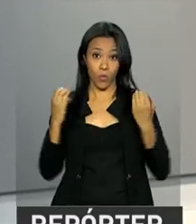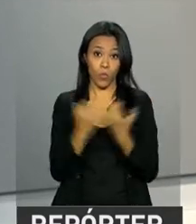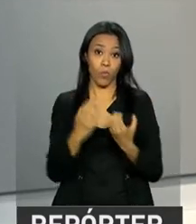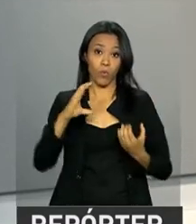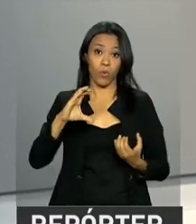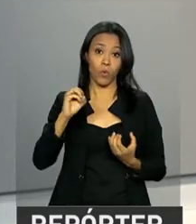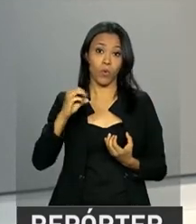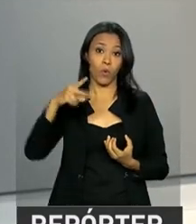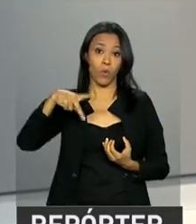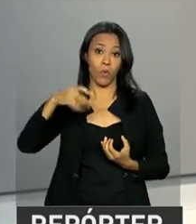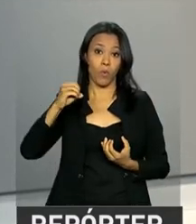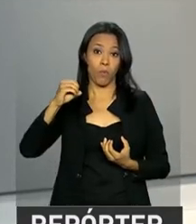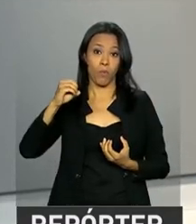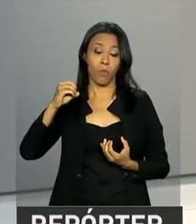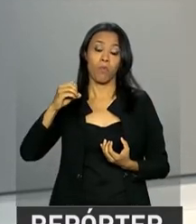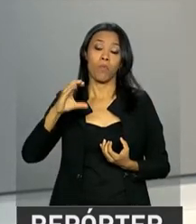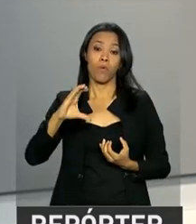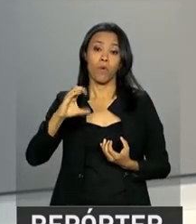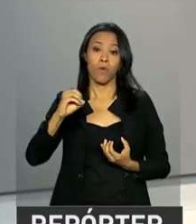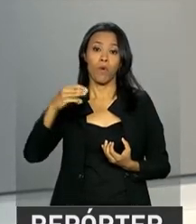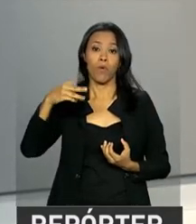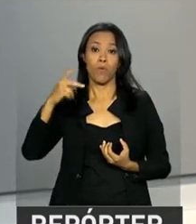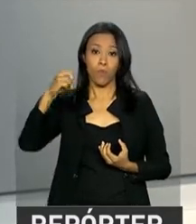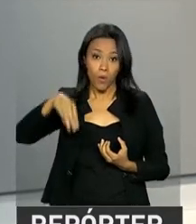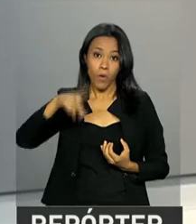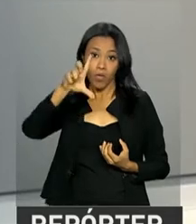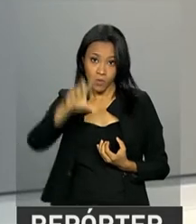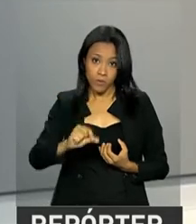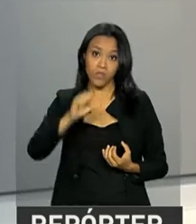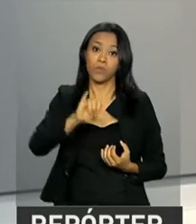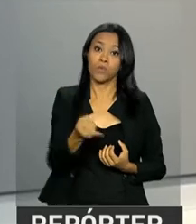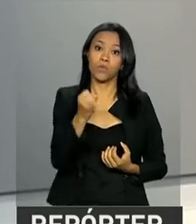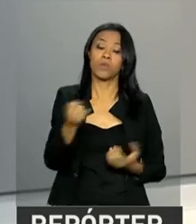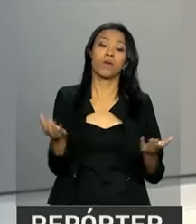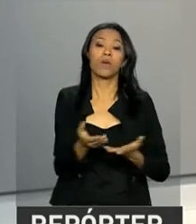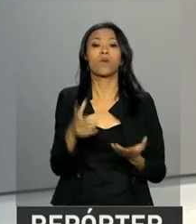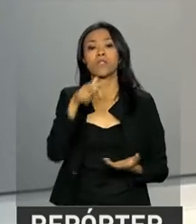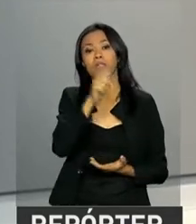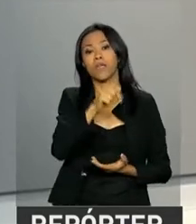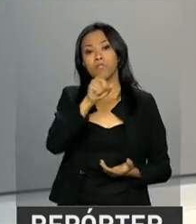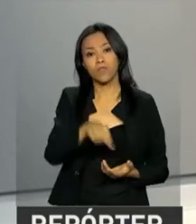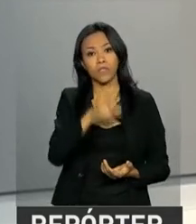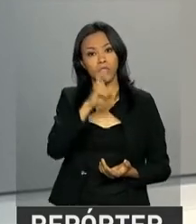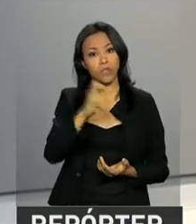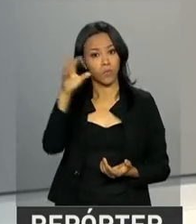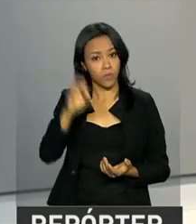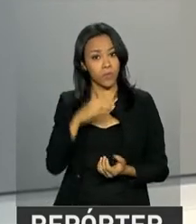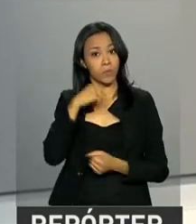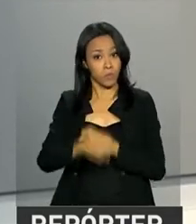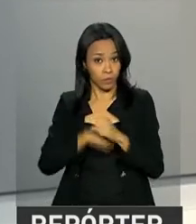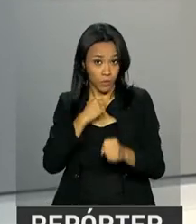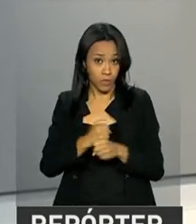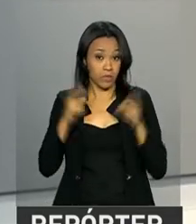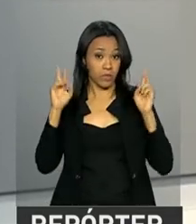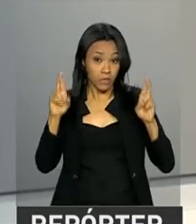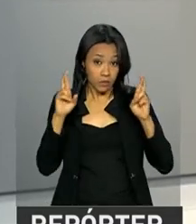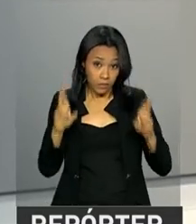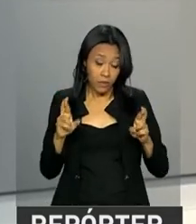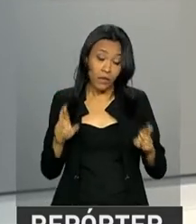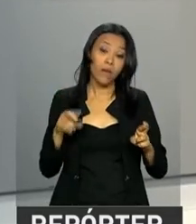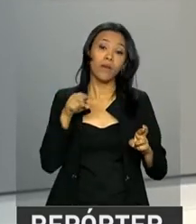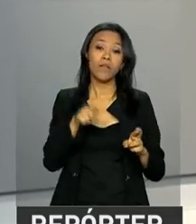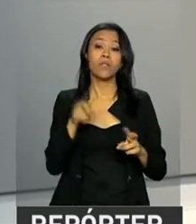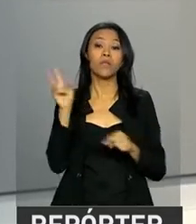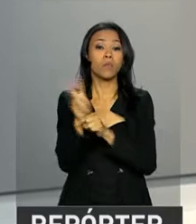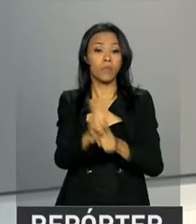Banco Central reduzisse novamente a taxa básica de juros, que agora está em 7,5% ao ano. A expectativa é de que o custo do